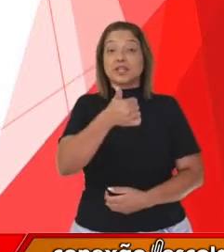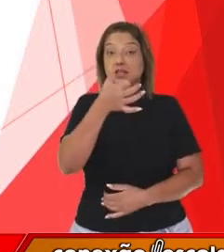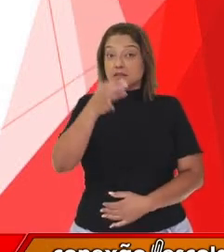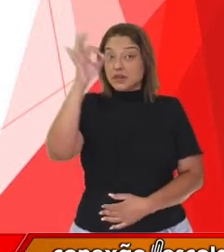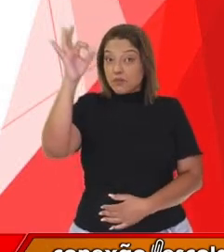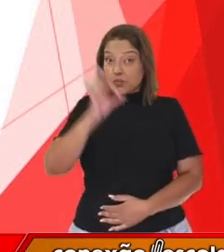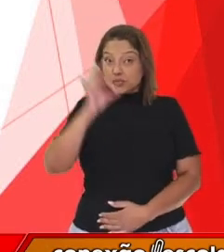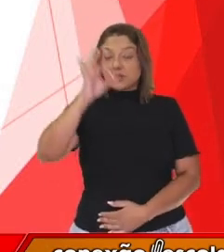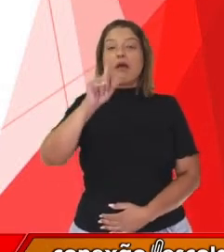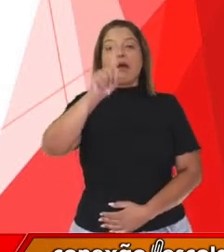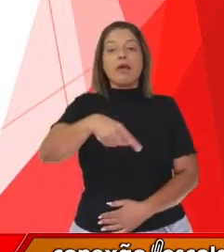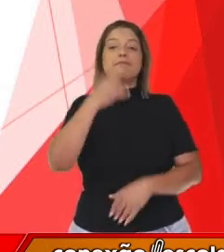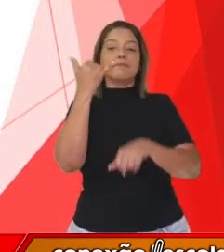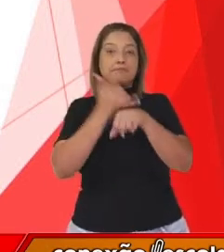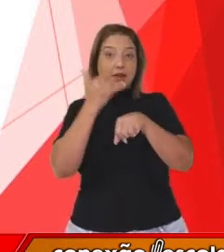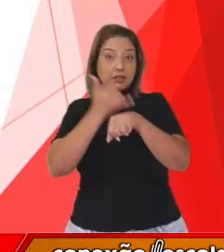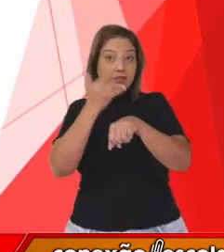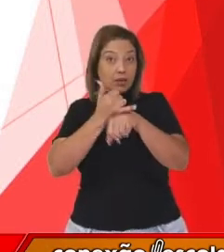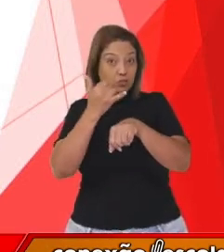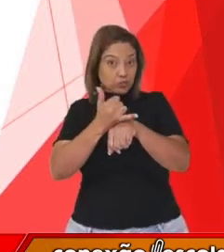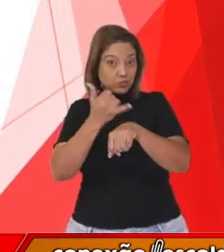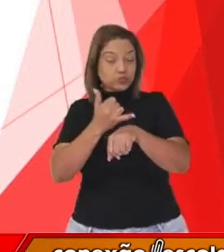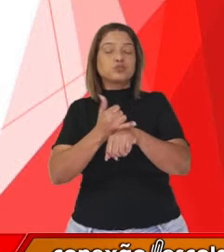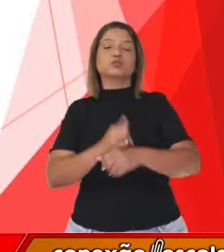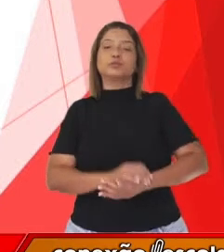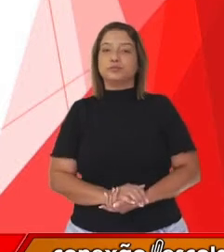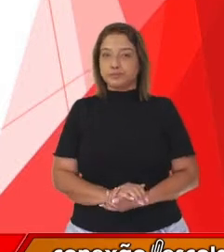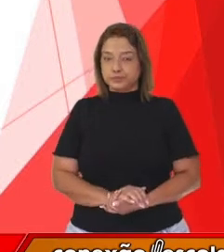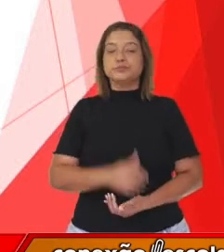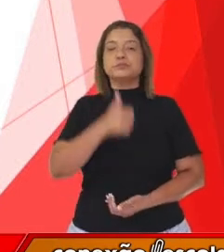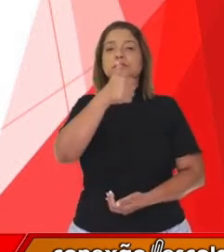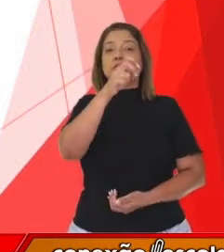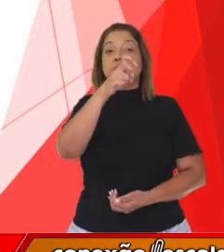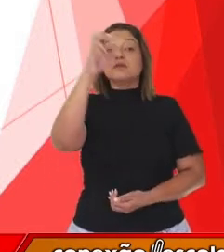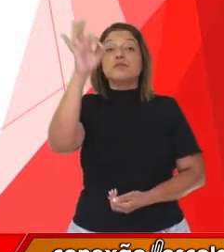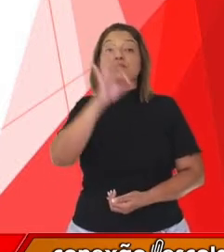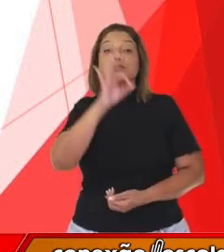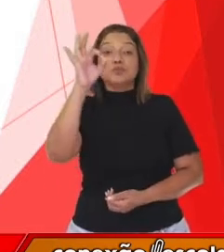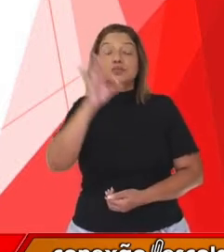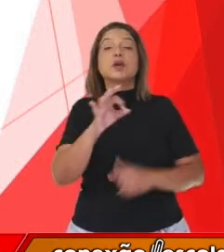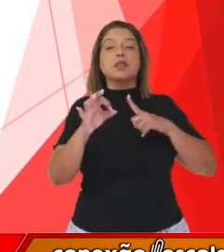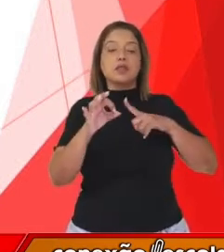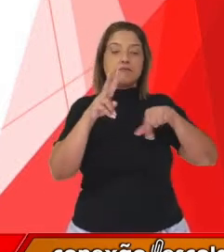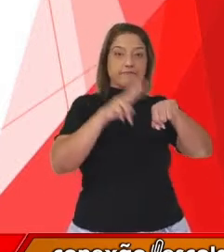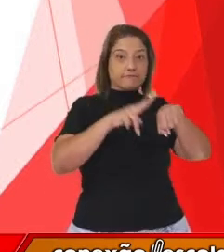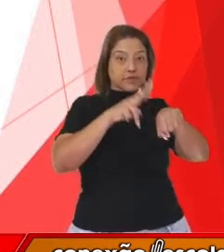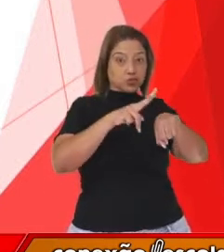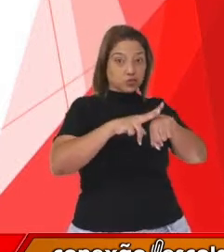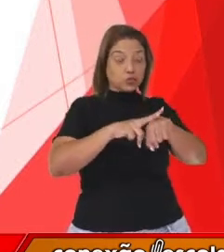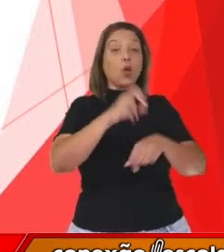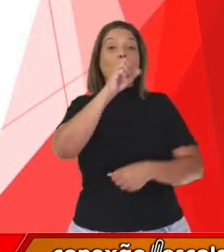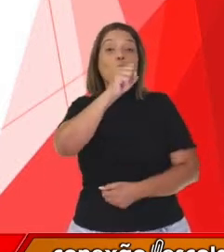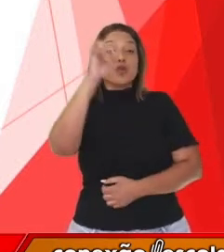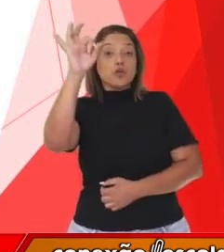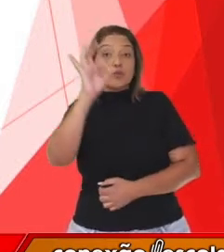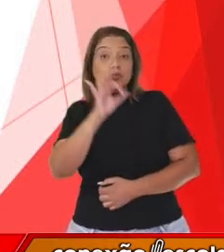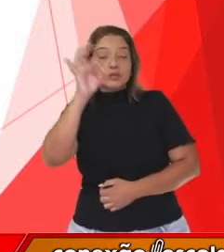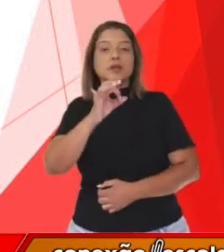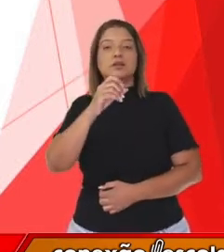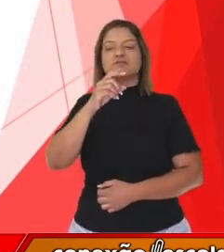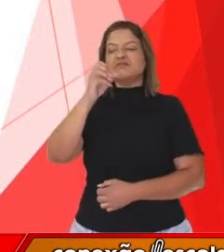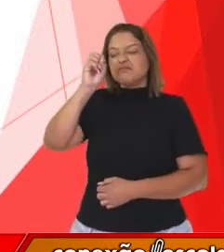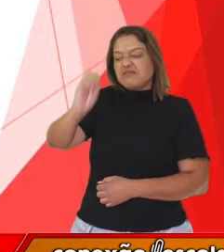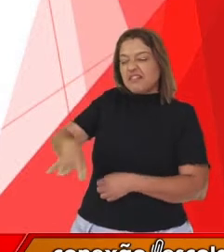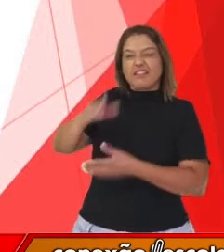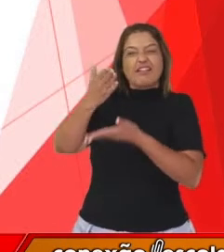16% são metais ferrosos. 15% vidro, 8%